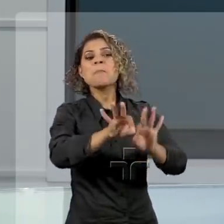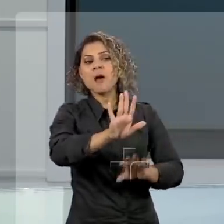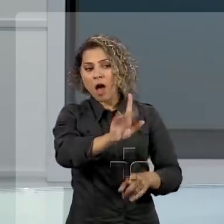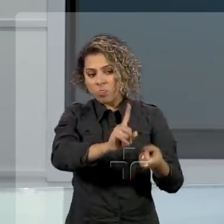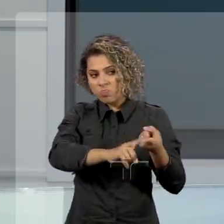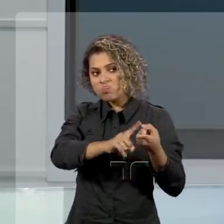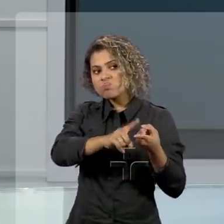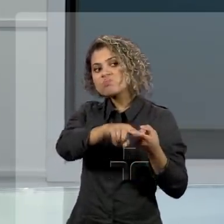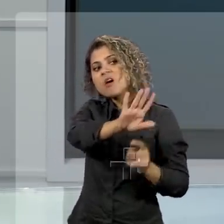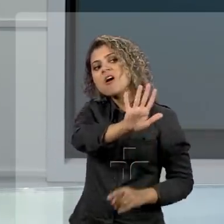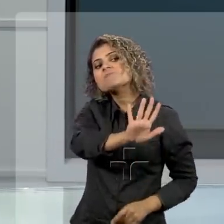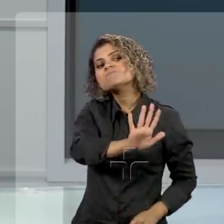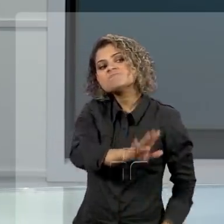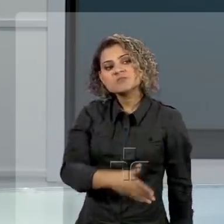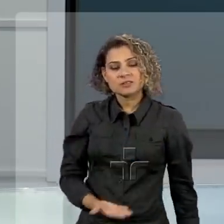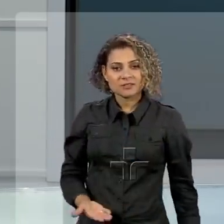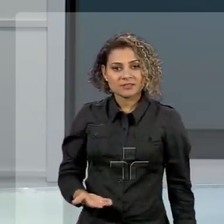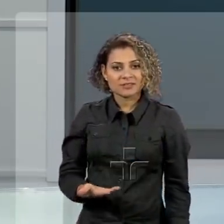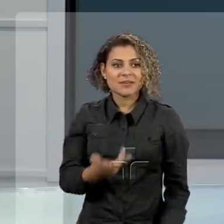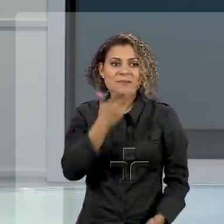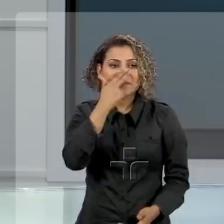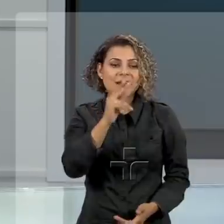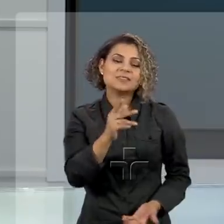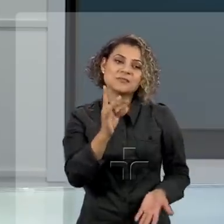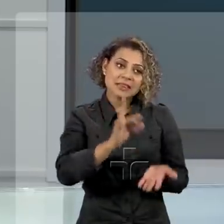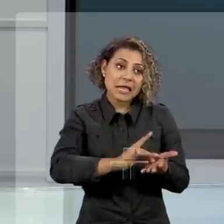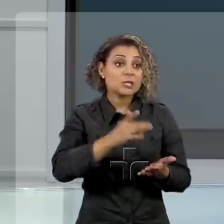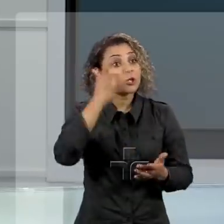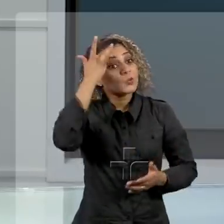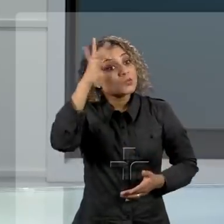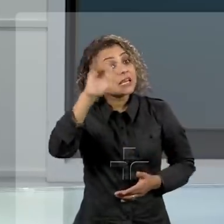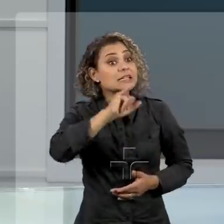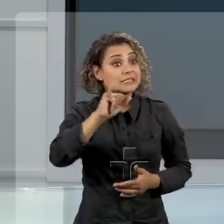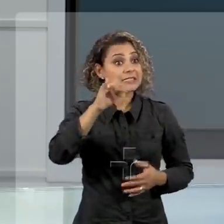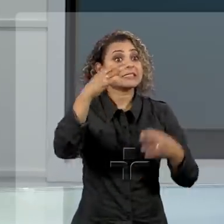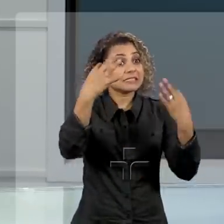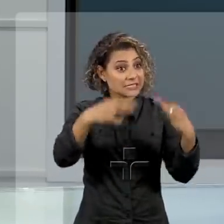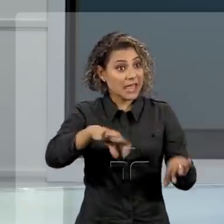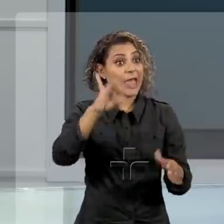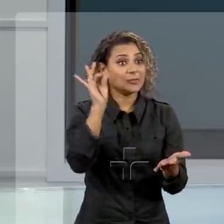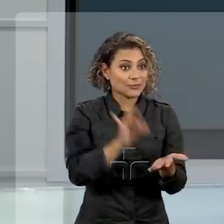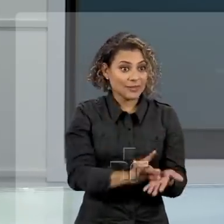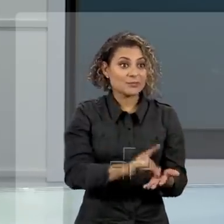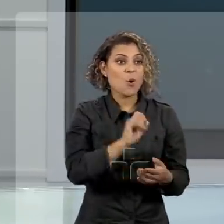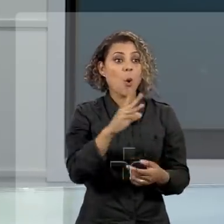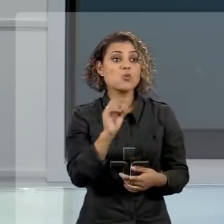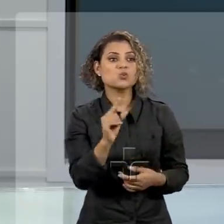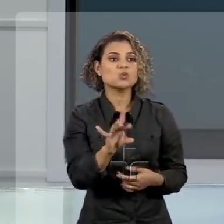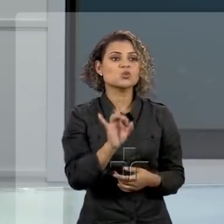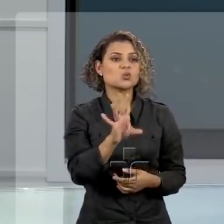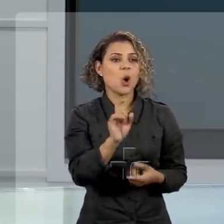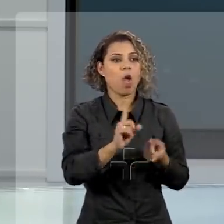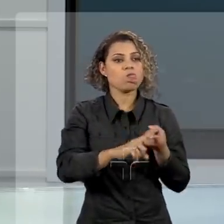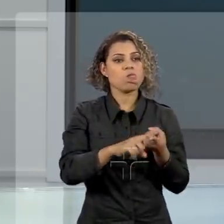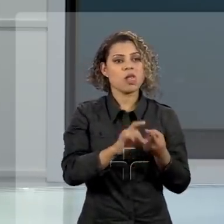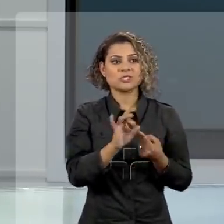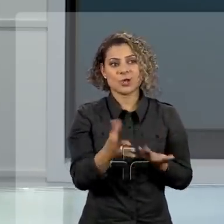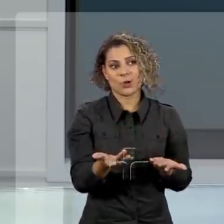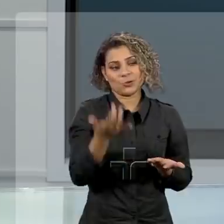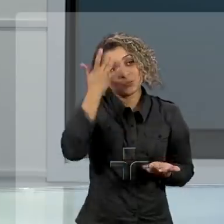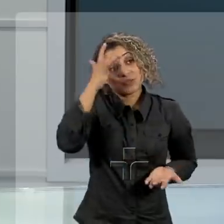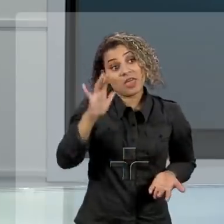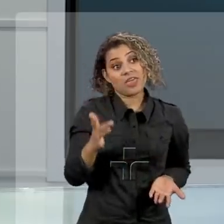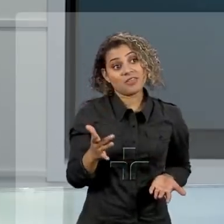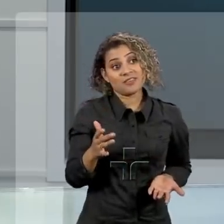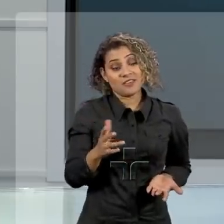que começar falando. Não sei se vai de fato ser o que ele anuncia. Quer dizer, os snipers vão ter salvo-conduto para